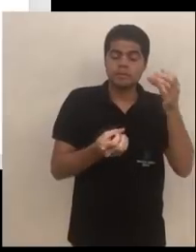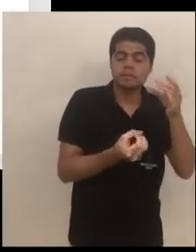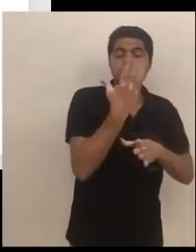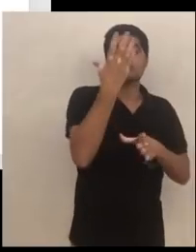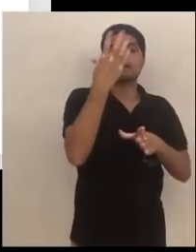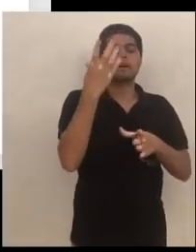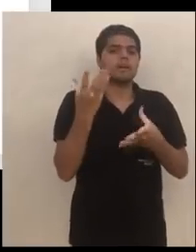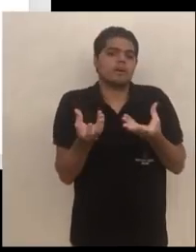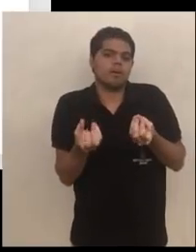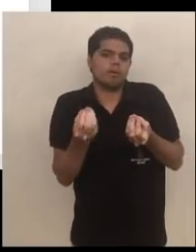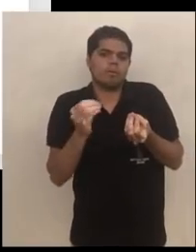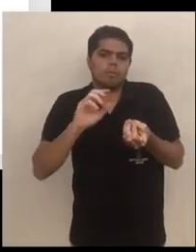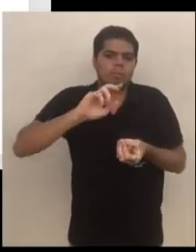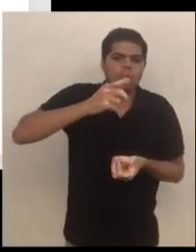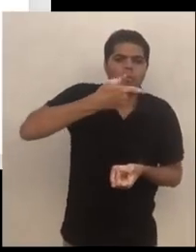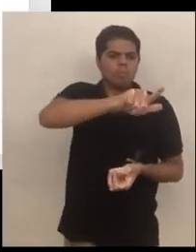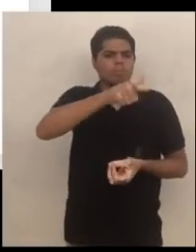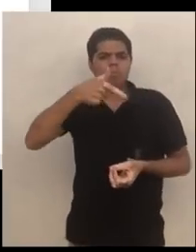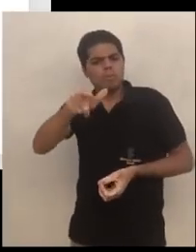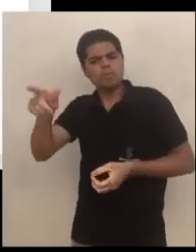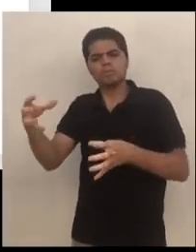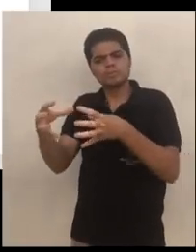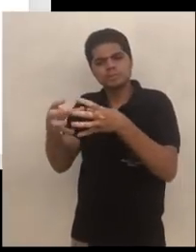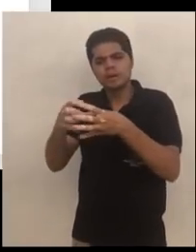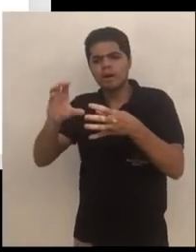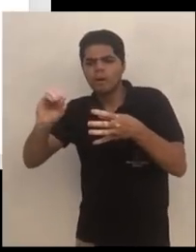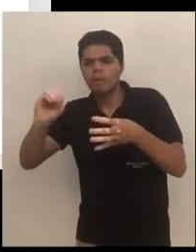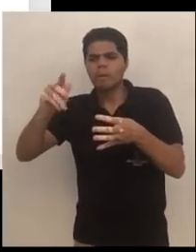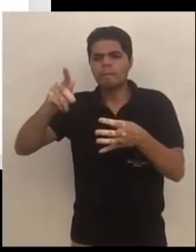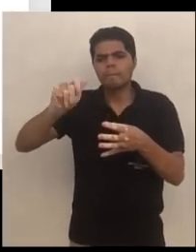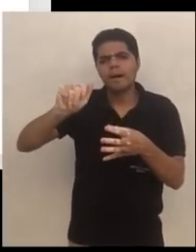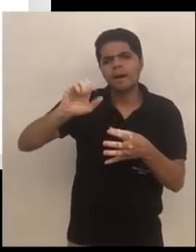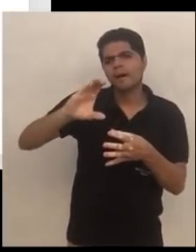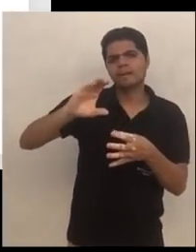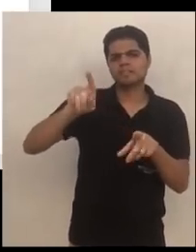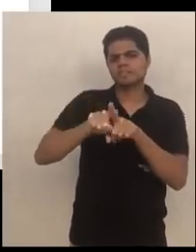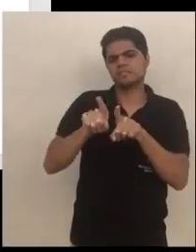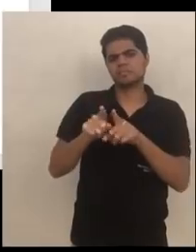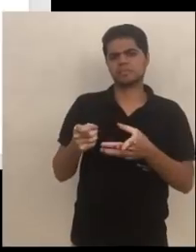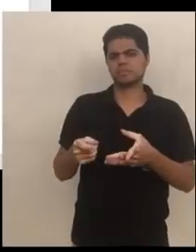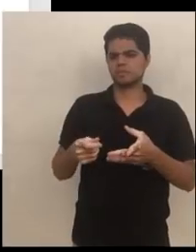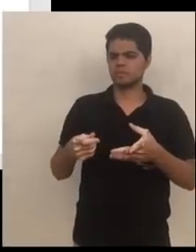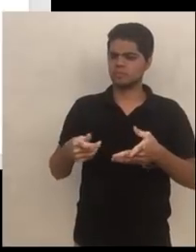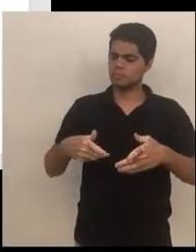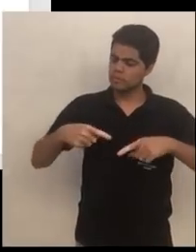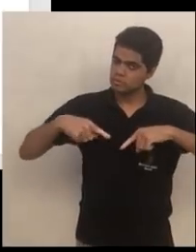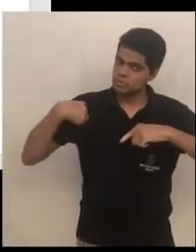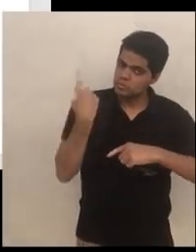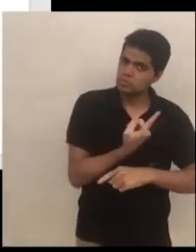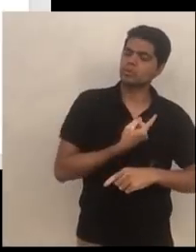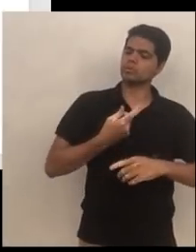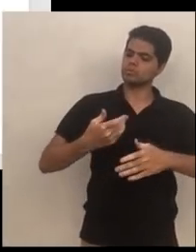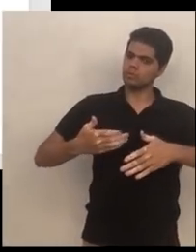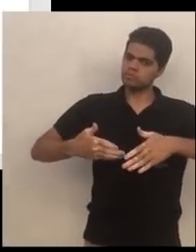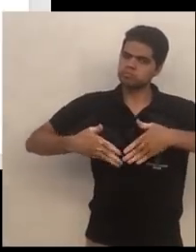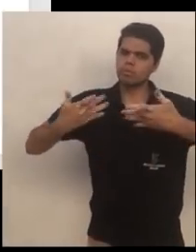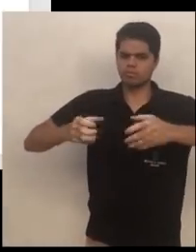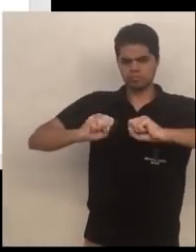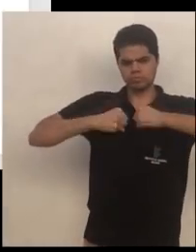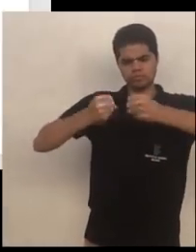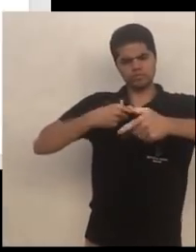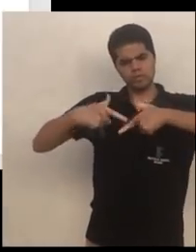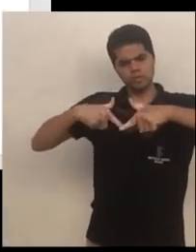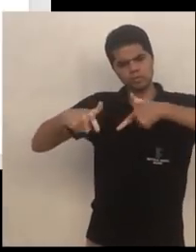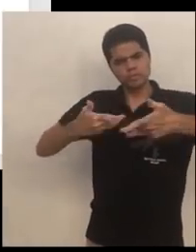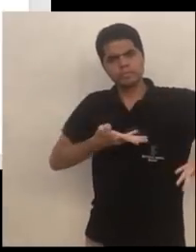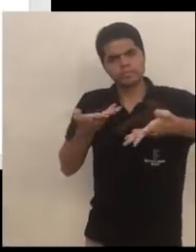uma outra OPAC certificadora. Então precisa, e é o nosso trabalho, desafio, estimular a criação de cada associação, de cada